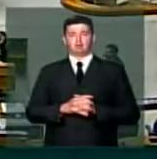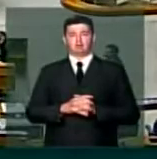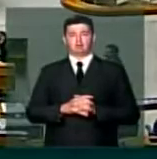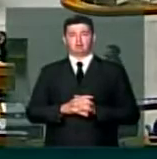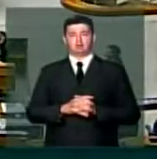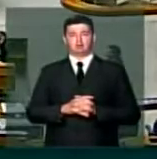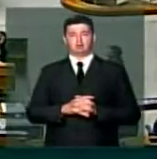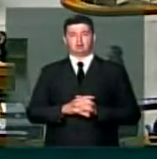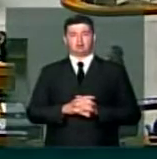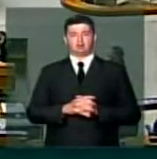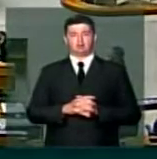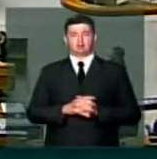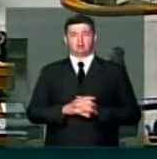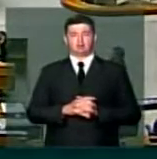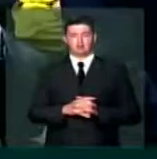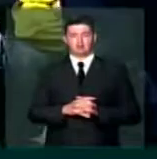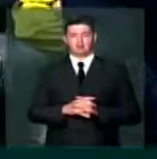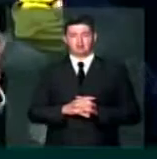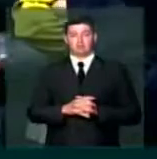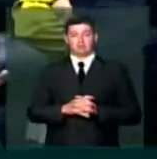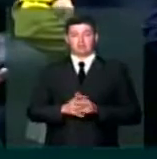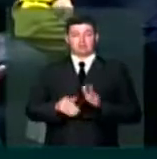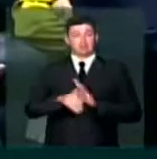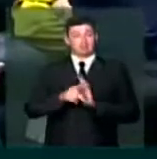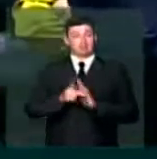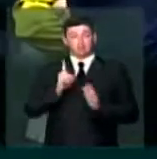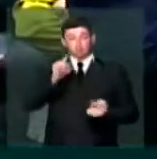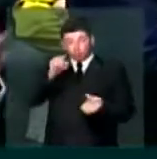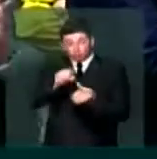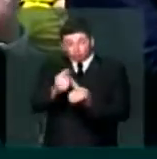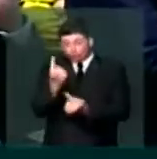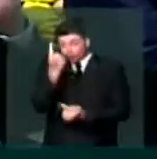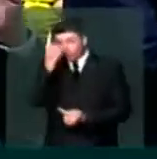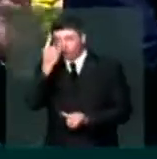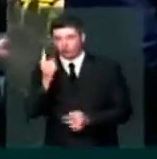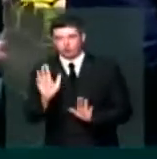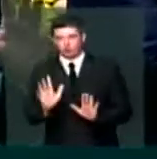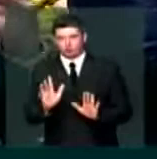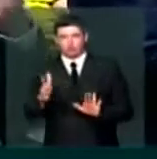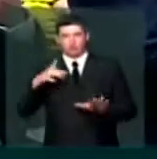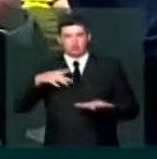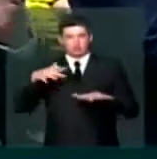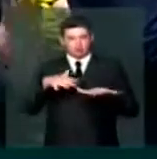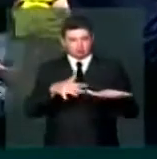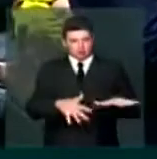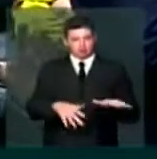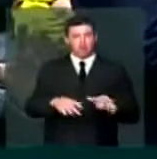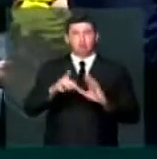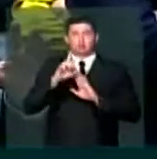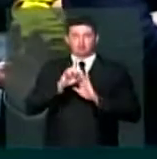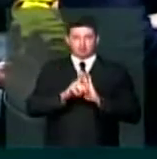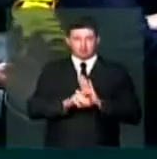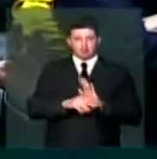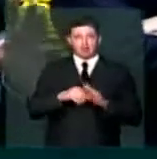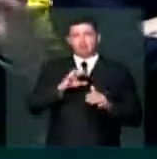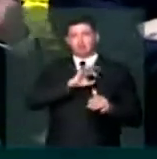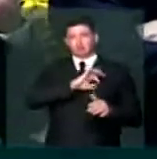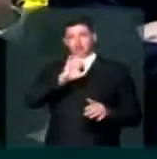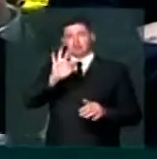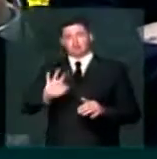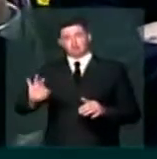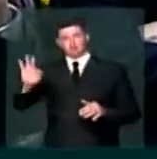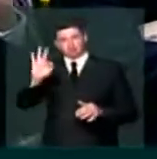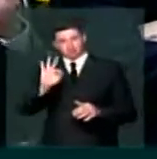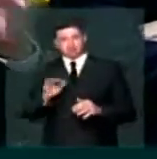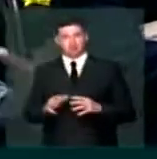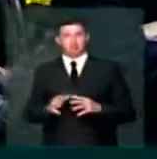Essa medida provisória foi feita com uma finalidade específica. Havia uma mobilização, um risco de greve da Polícia Federal,